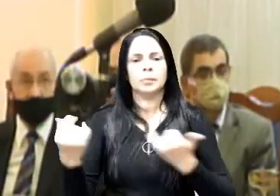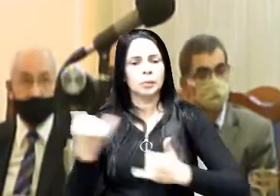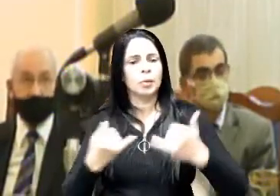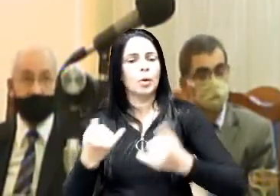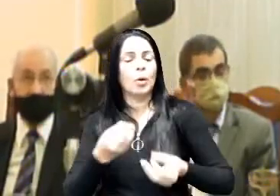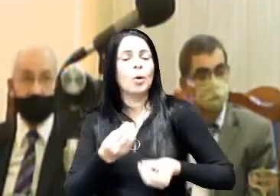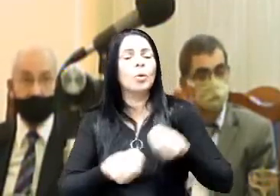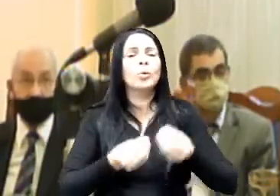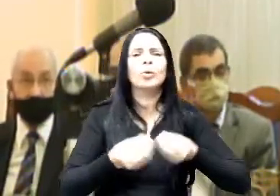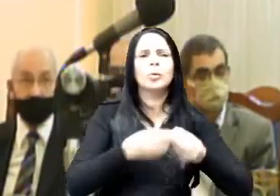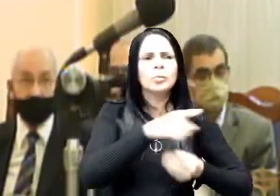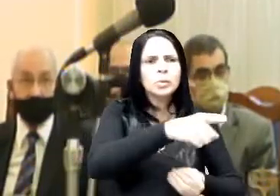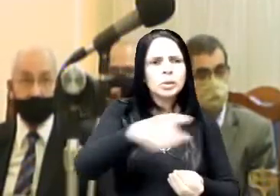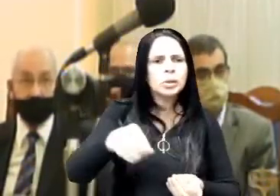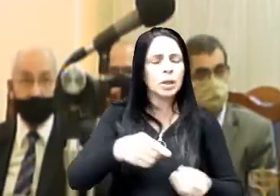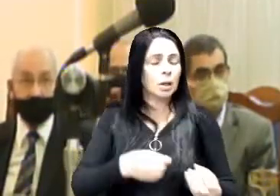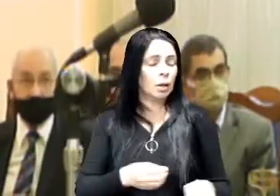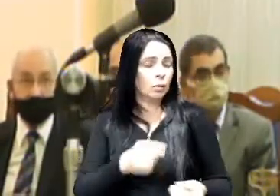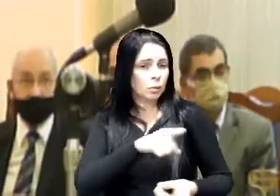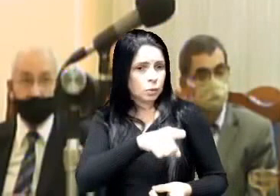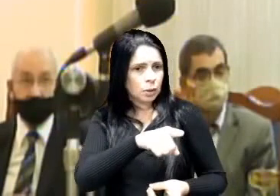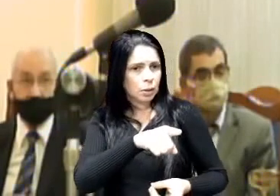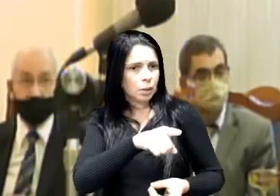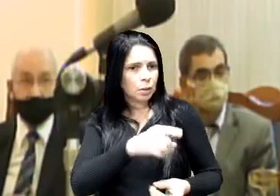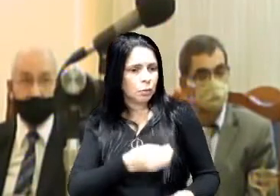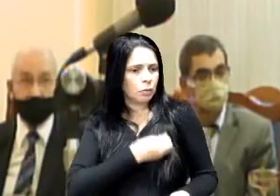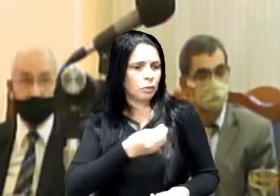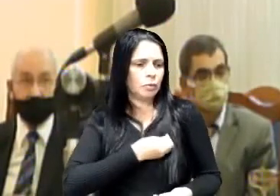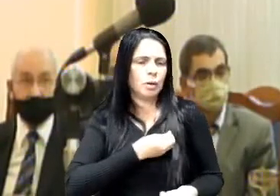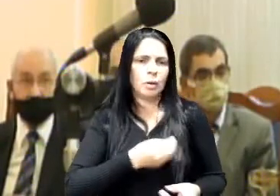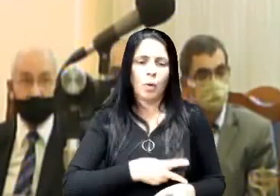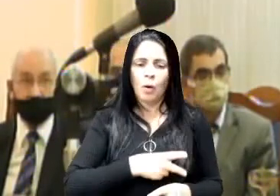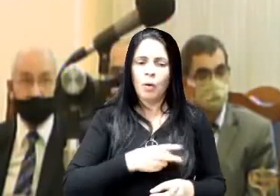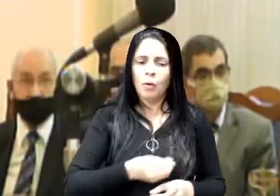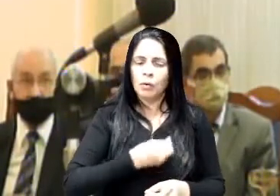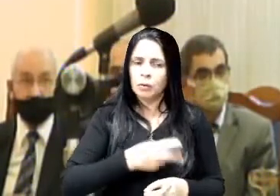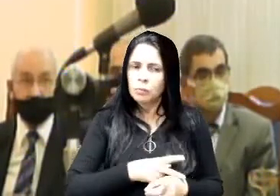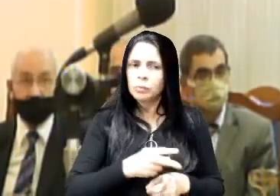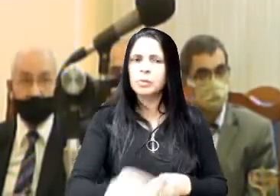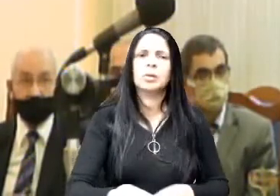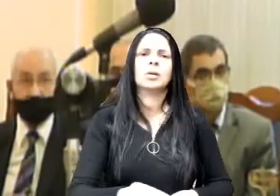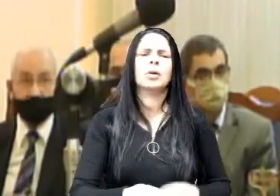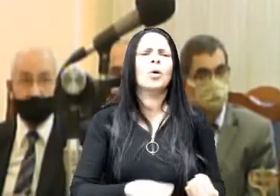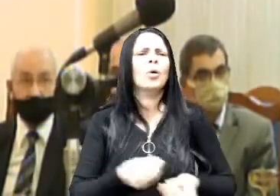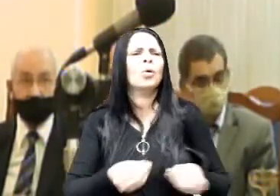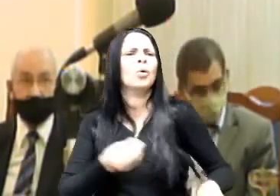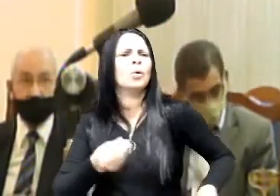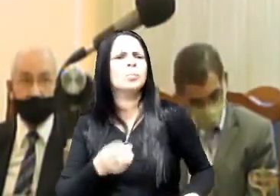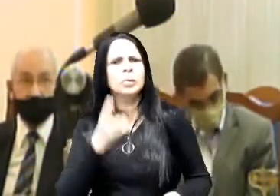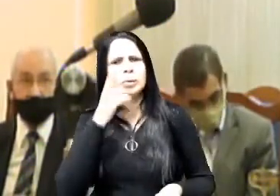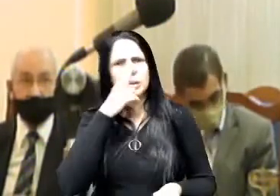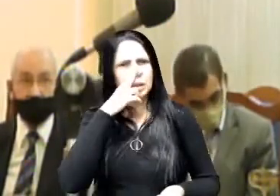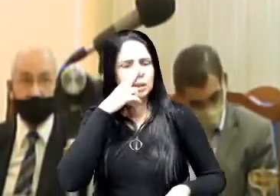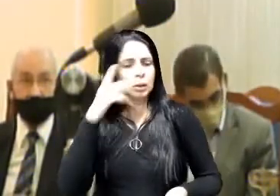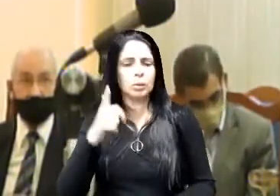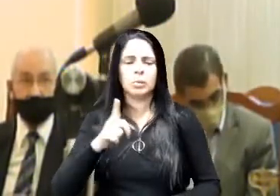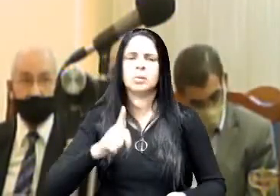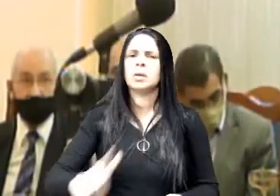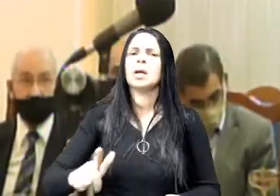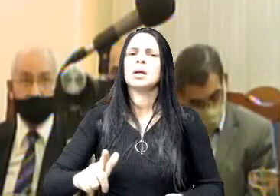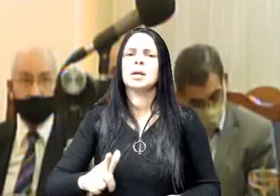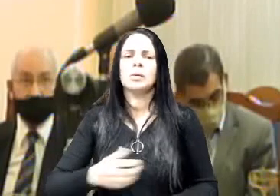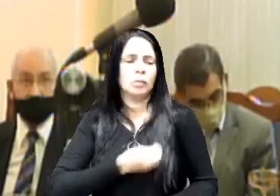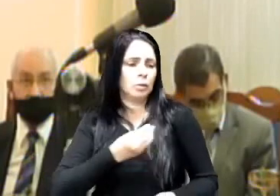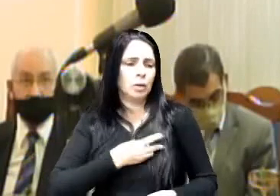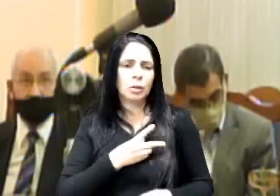uma vida vitoriosa. Como é que o cristão consegue viver como